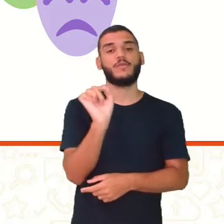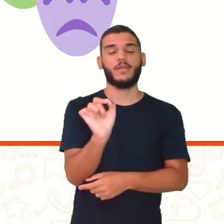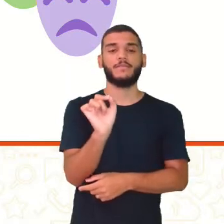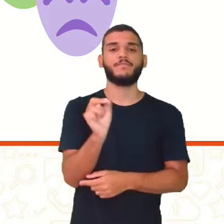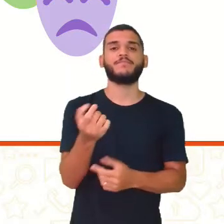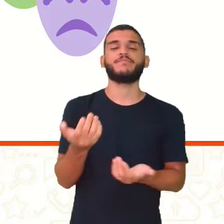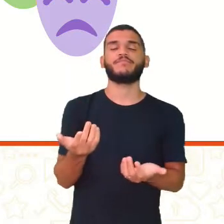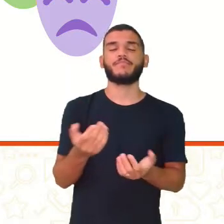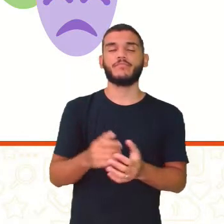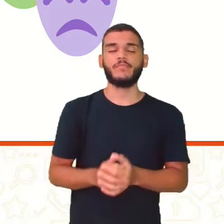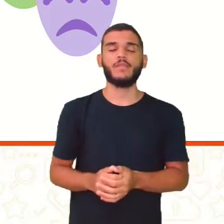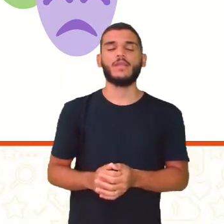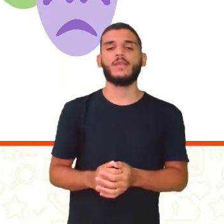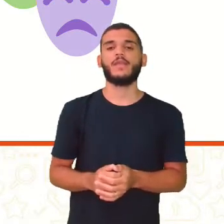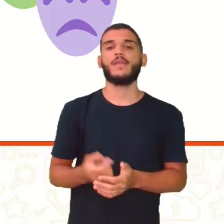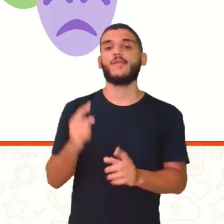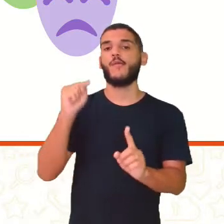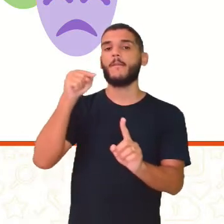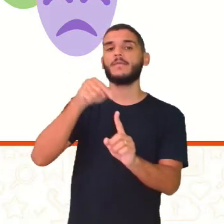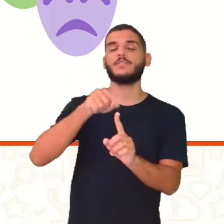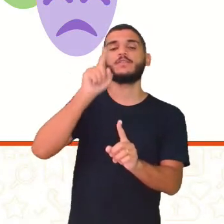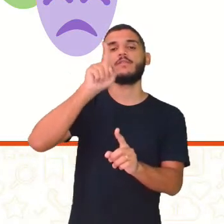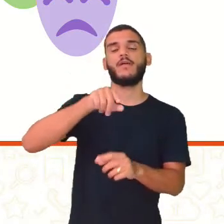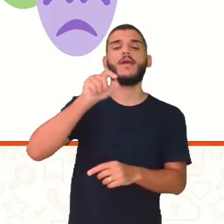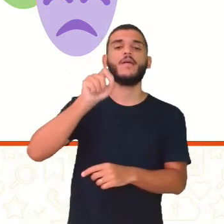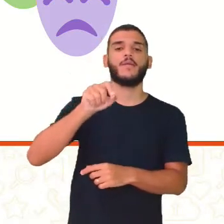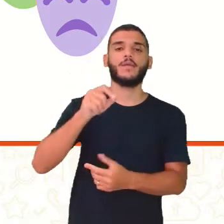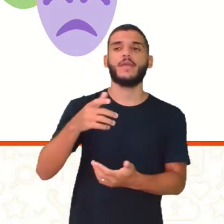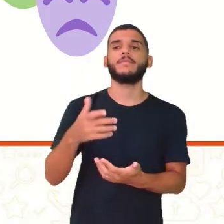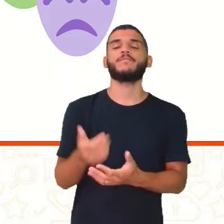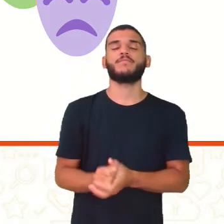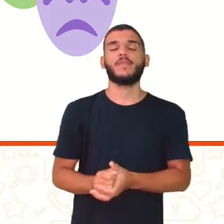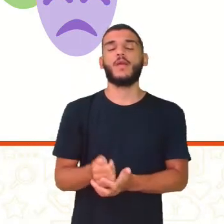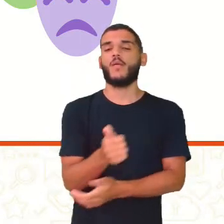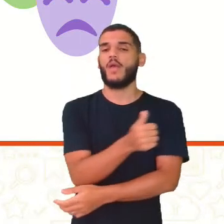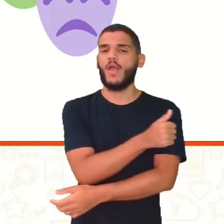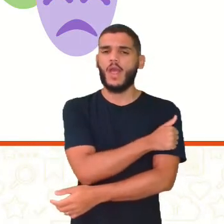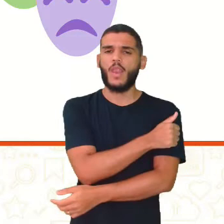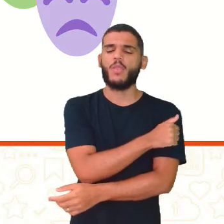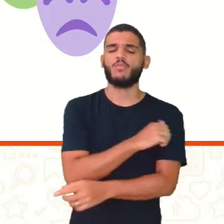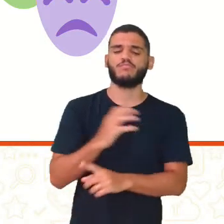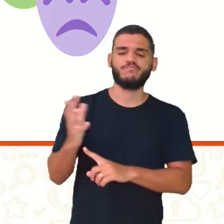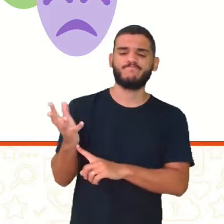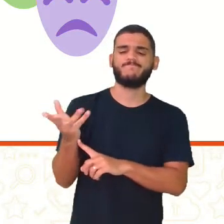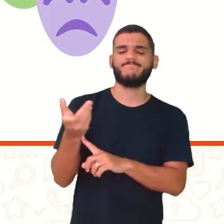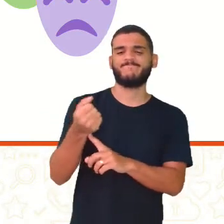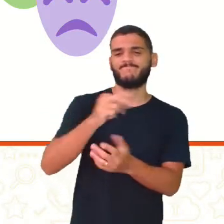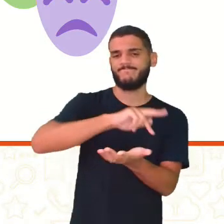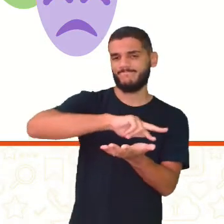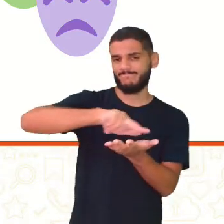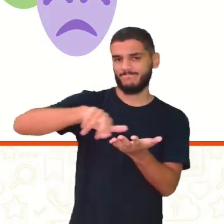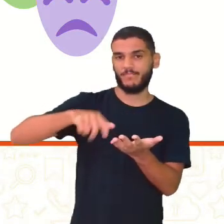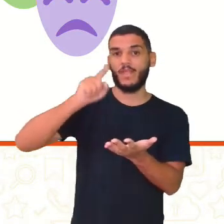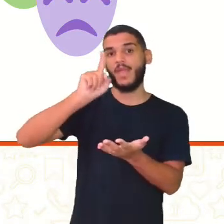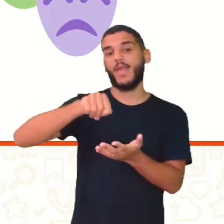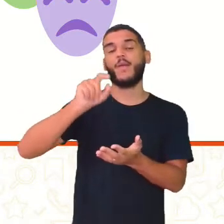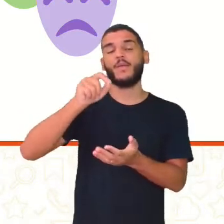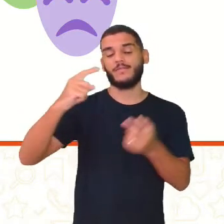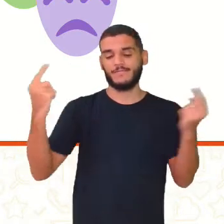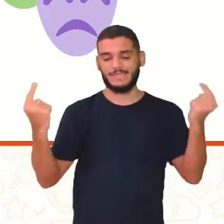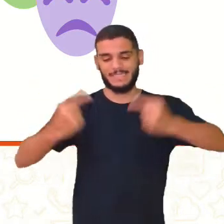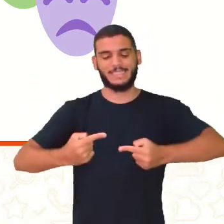palavra-chave para o trabalho com o estudante com altas habilidades superdotação seria desafio.